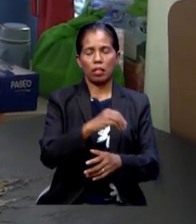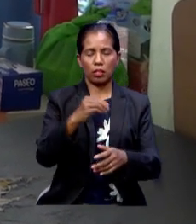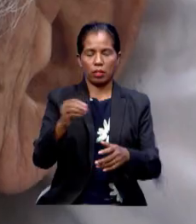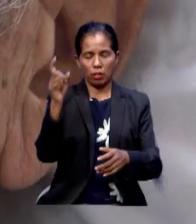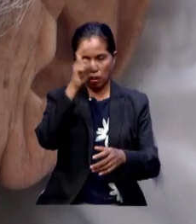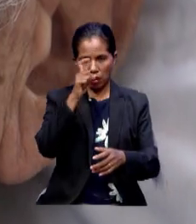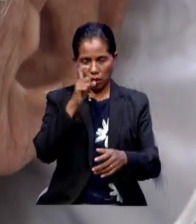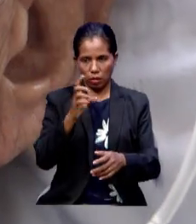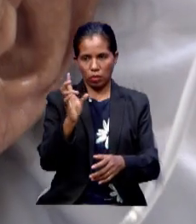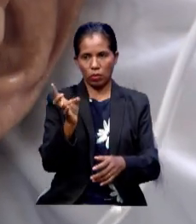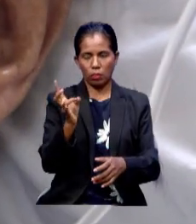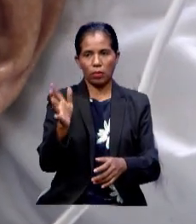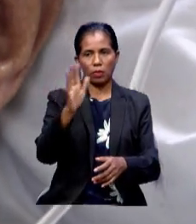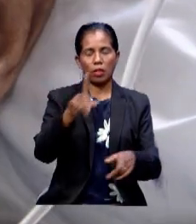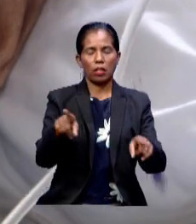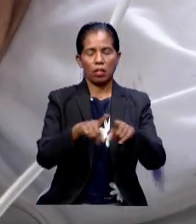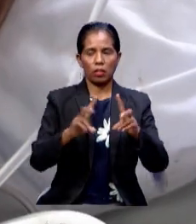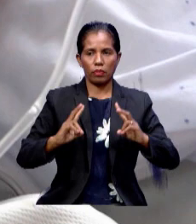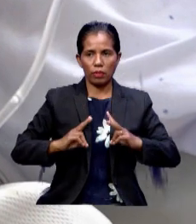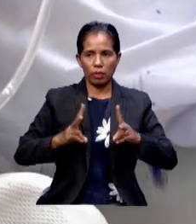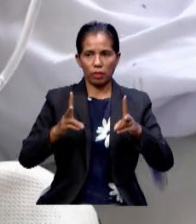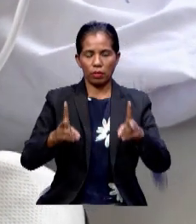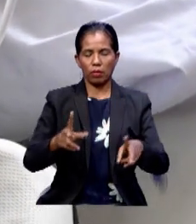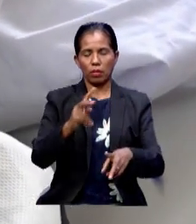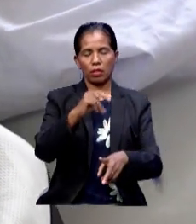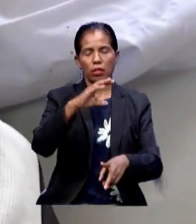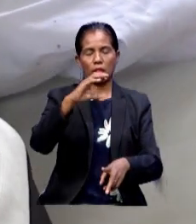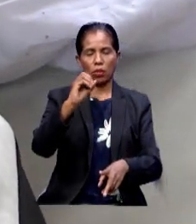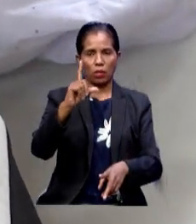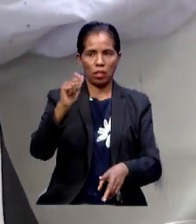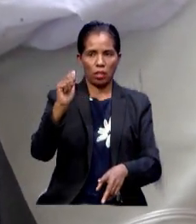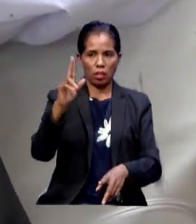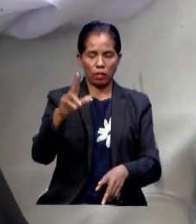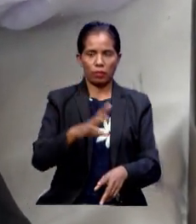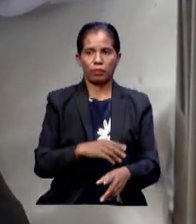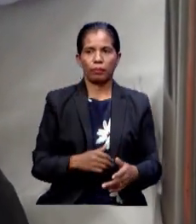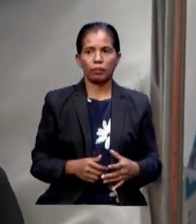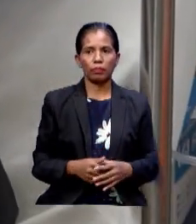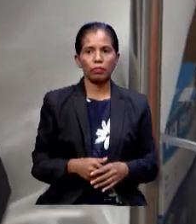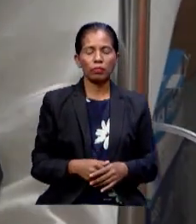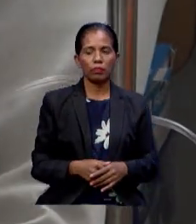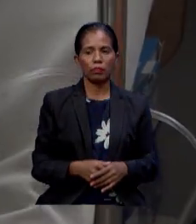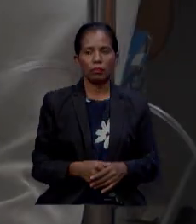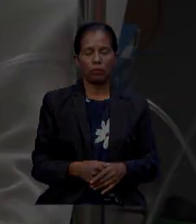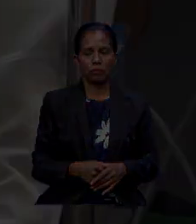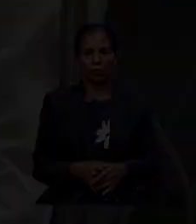resin lima hanesa mos veterano Orden Nicolau Lobato. Laura Xavier, Lamberto da Silva, GMN.